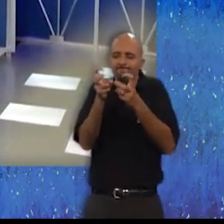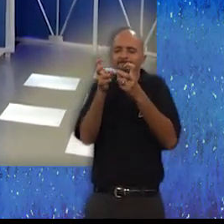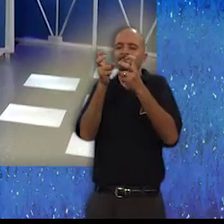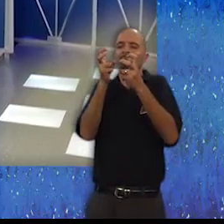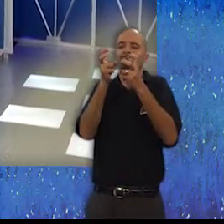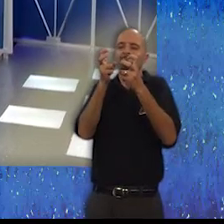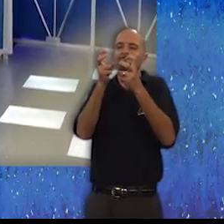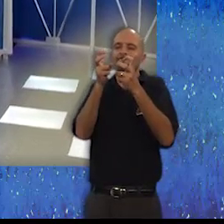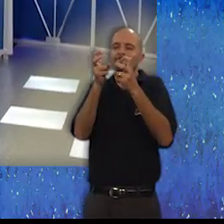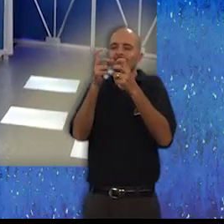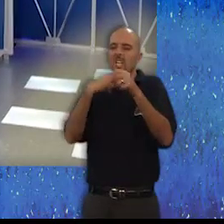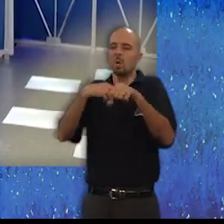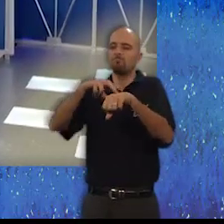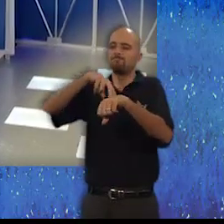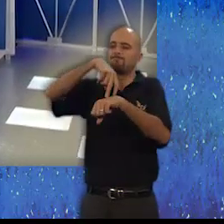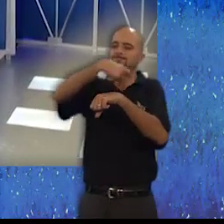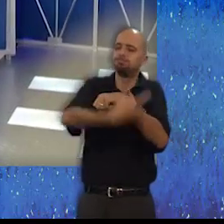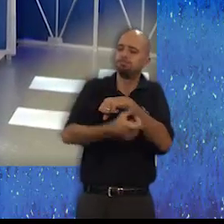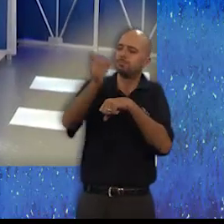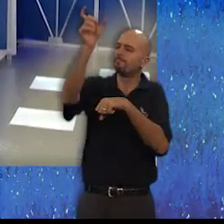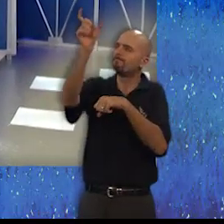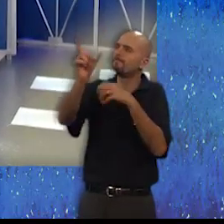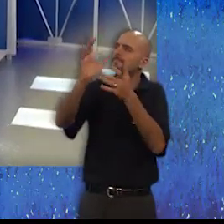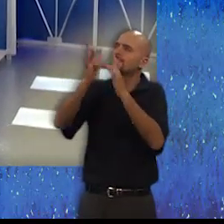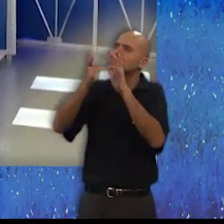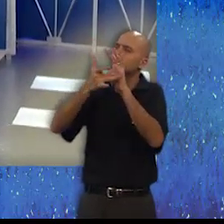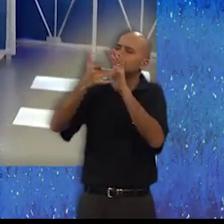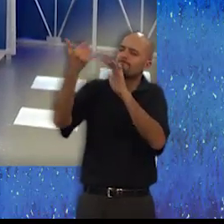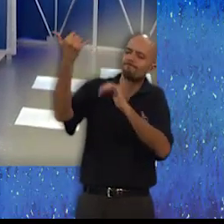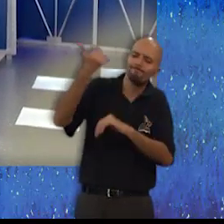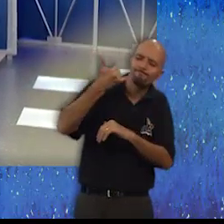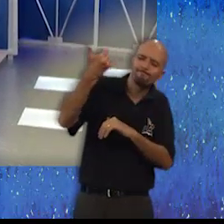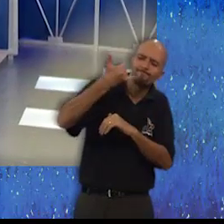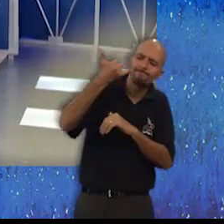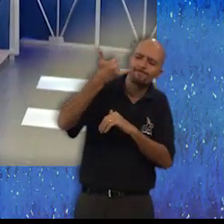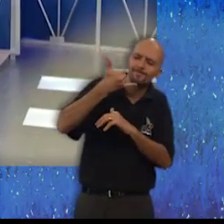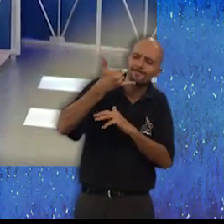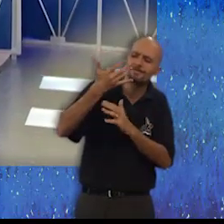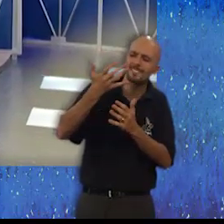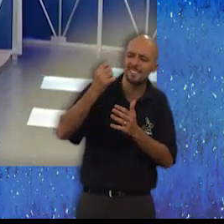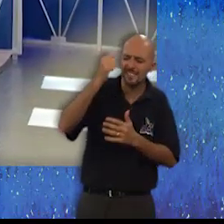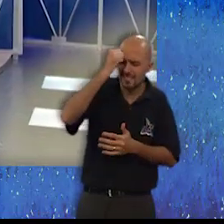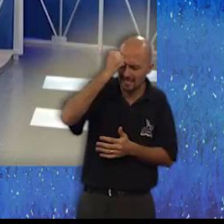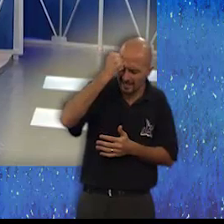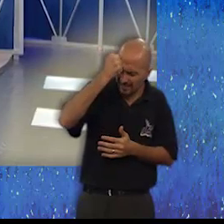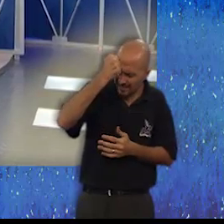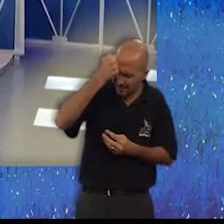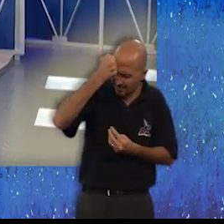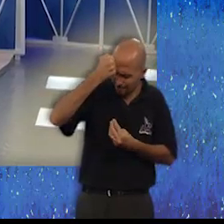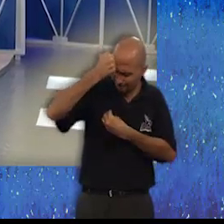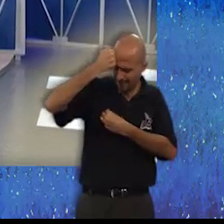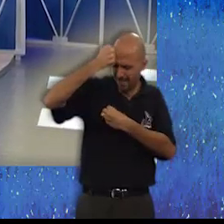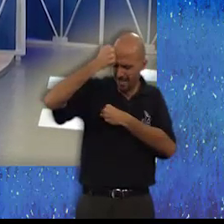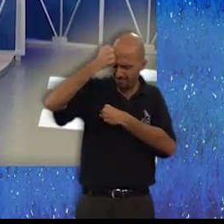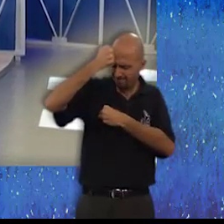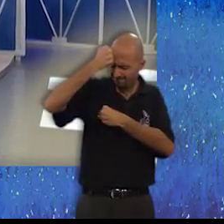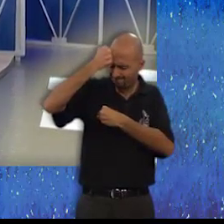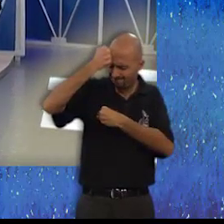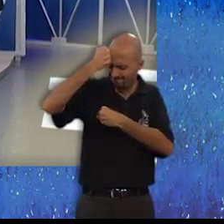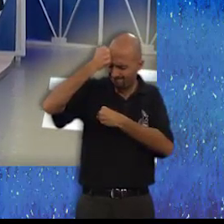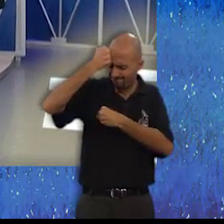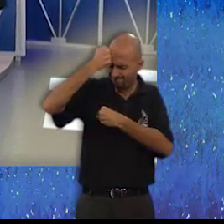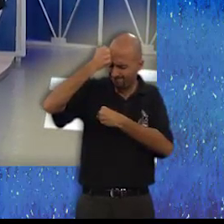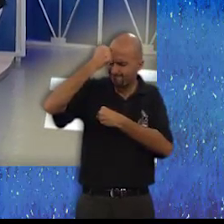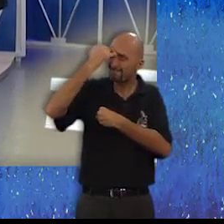momento, por ser um homem sincero, ele se arrependeu. Se arrependeu, confessou suas faltas, reconheceu os seus erros